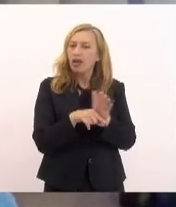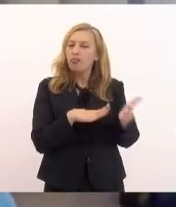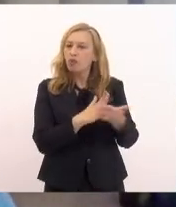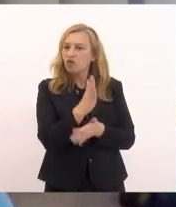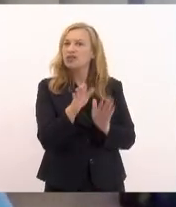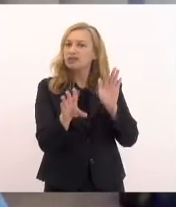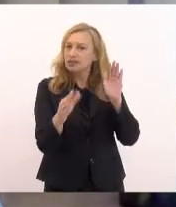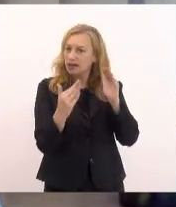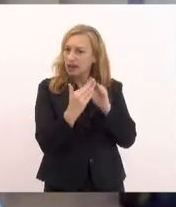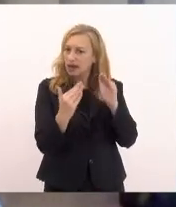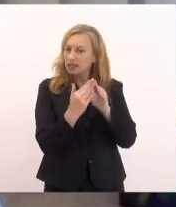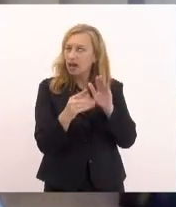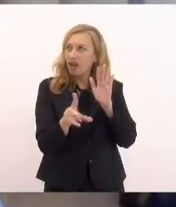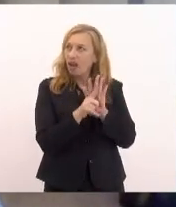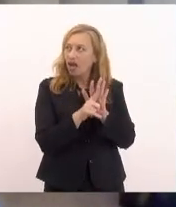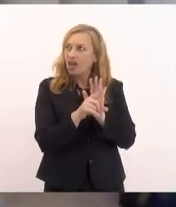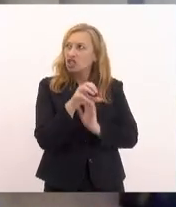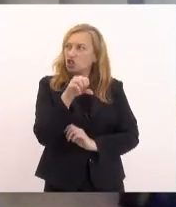casa, a Lei